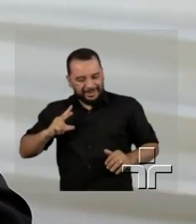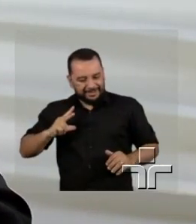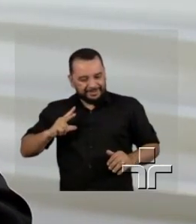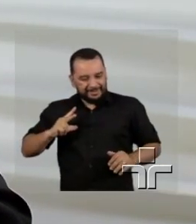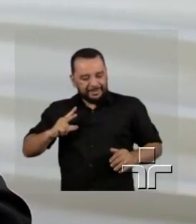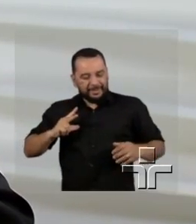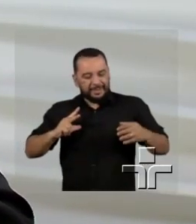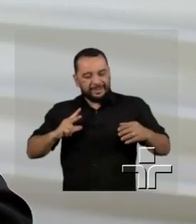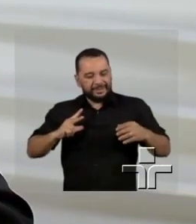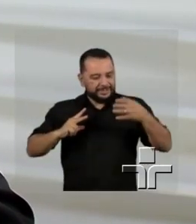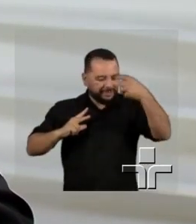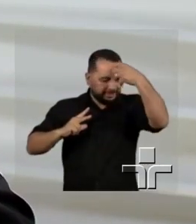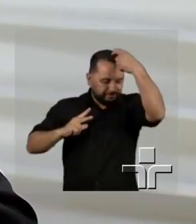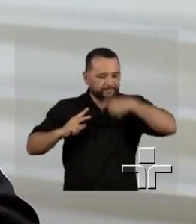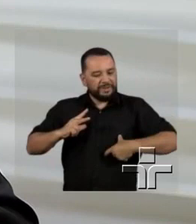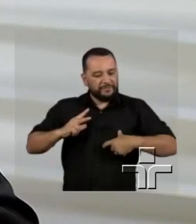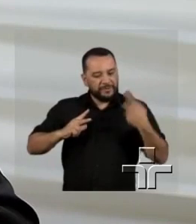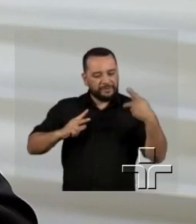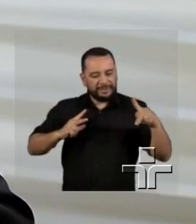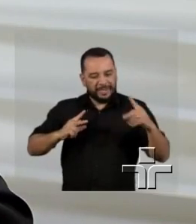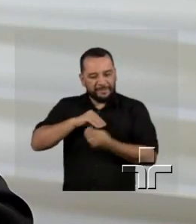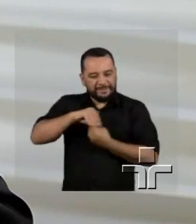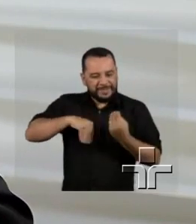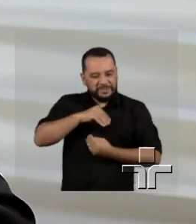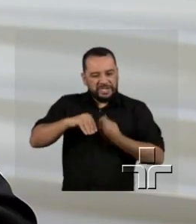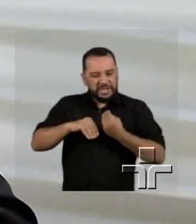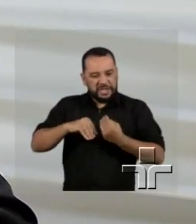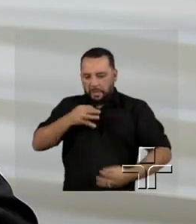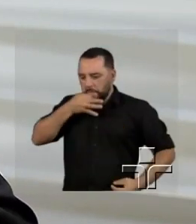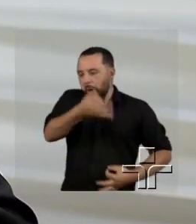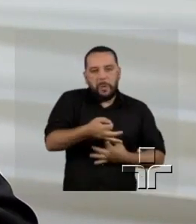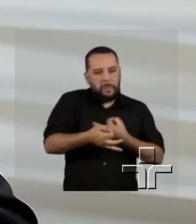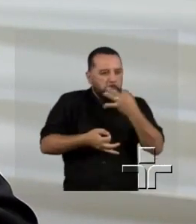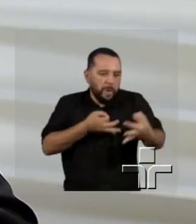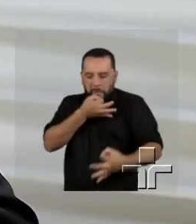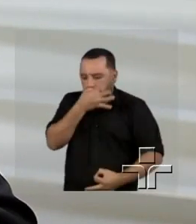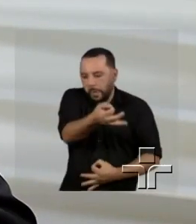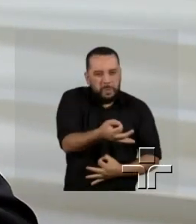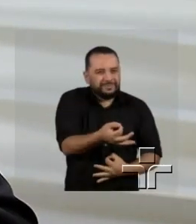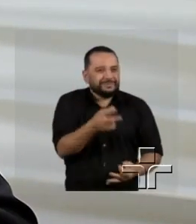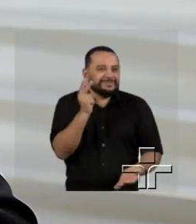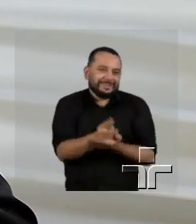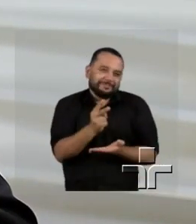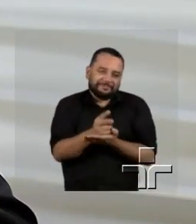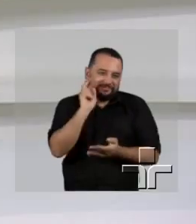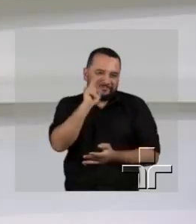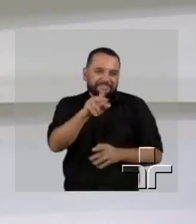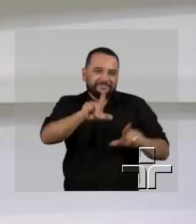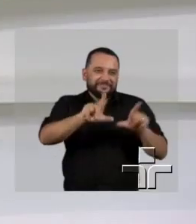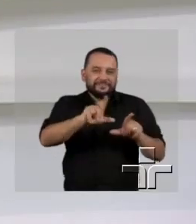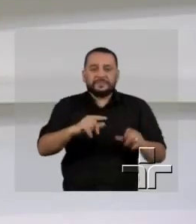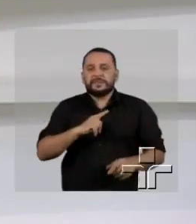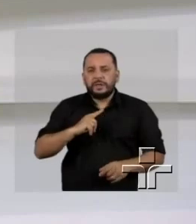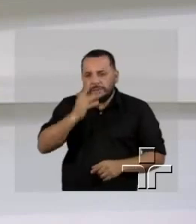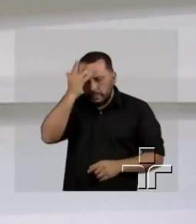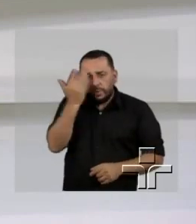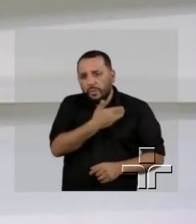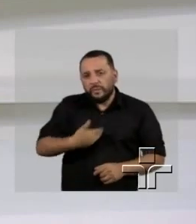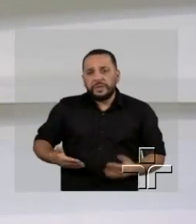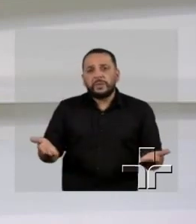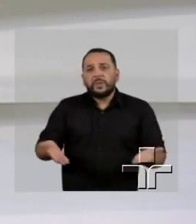tipo de declaração realmente para provocar polêmica e cultivar a sua base mais radical? Não, eu não acredito